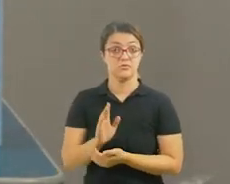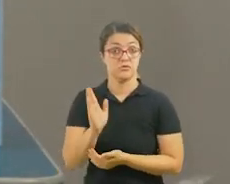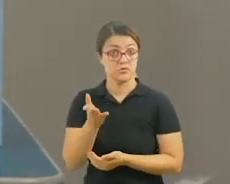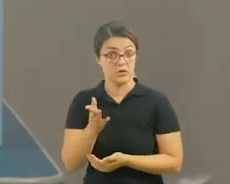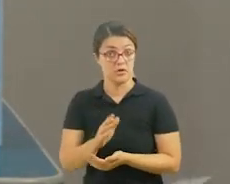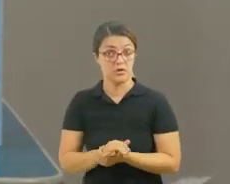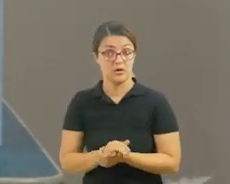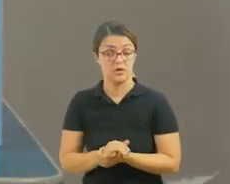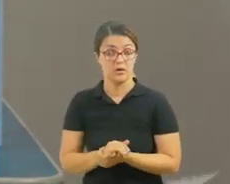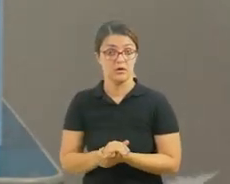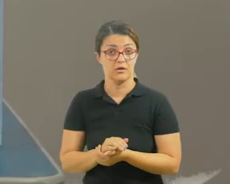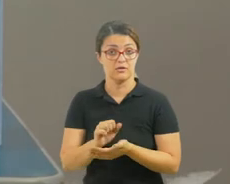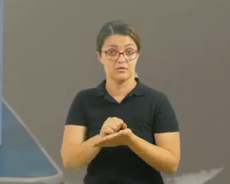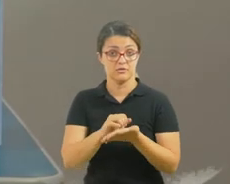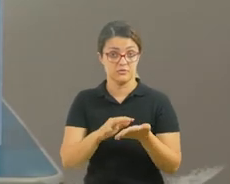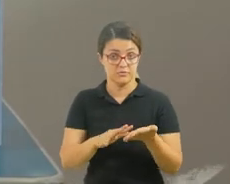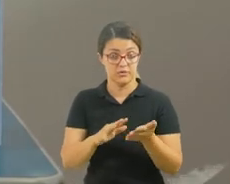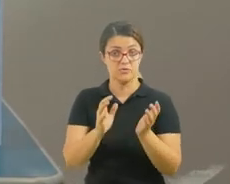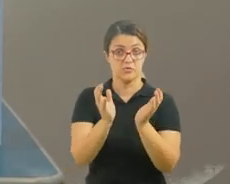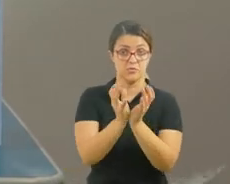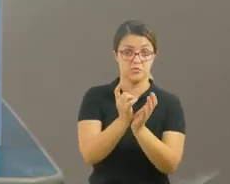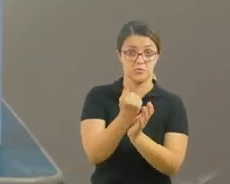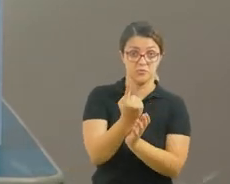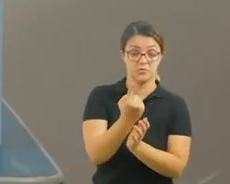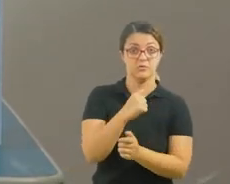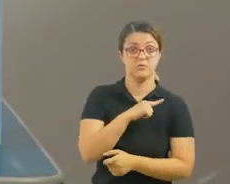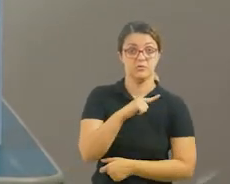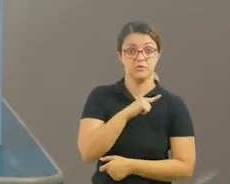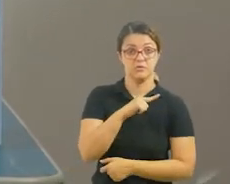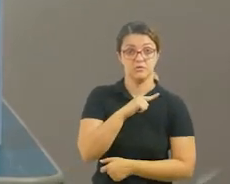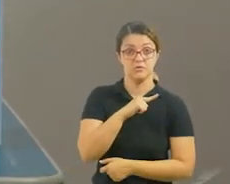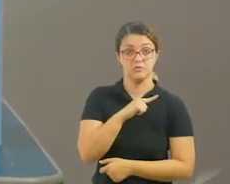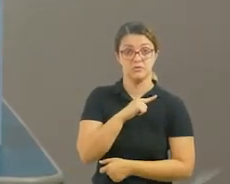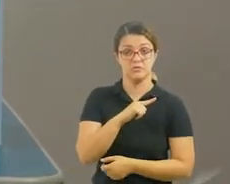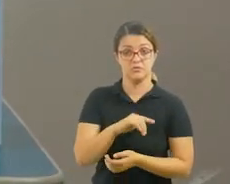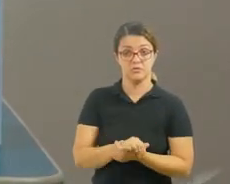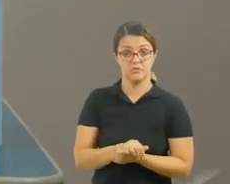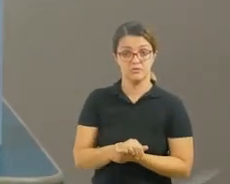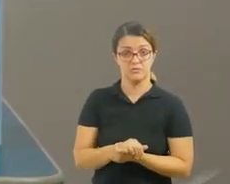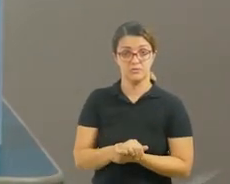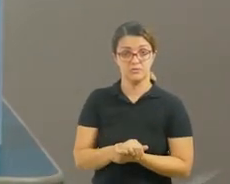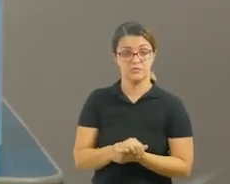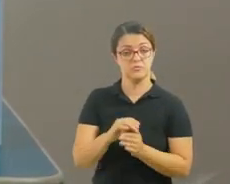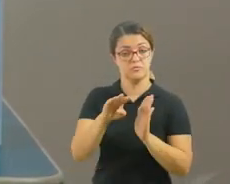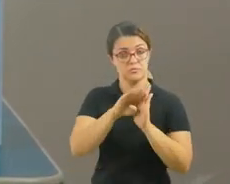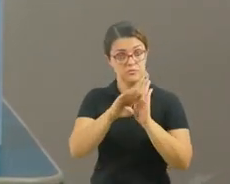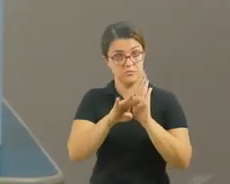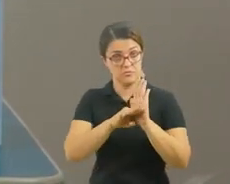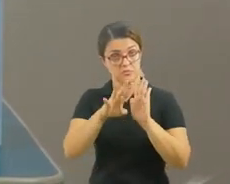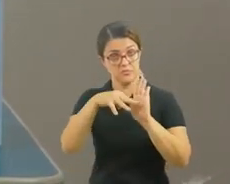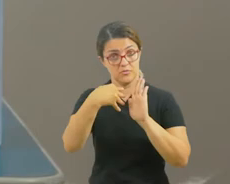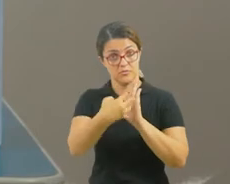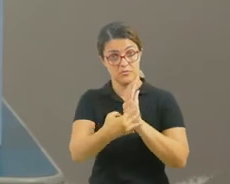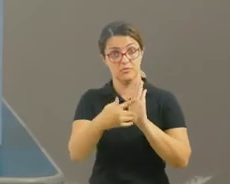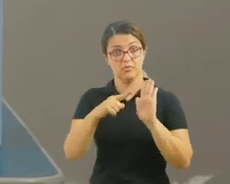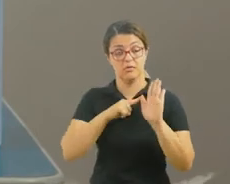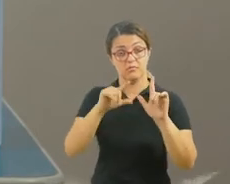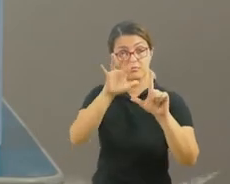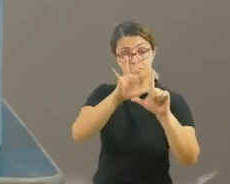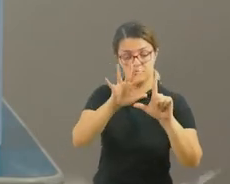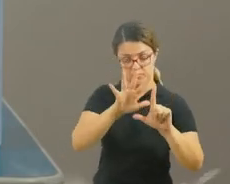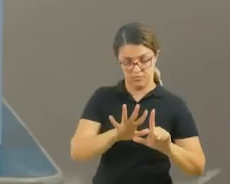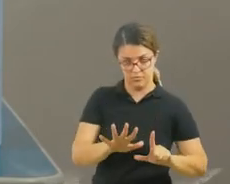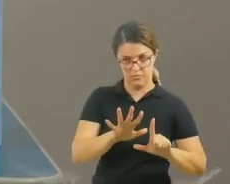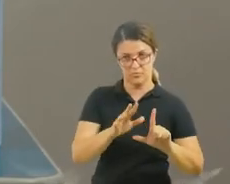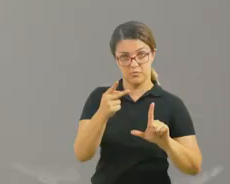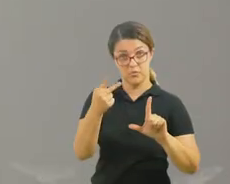Já a atividade para o termo 1, nós temos lá no quadro de rotina